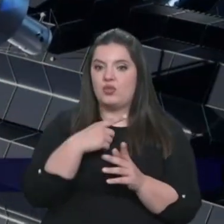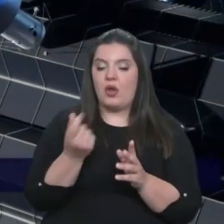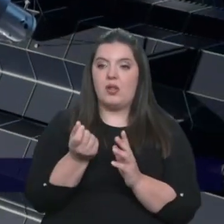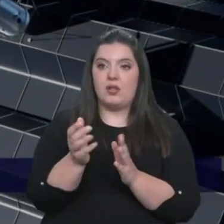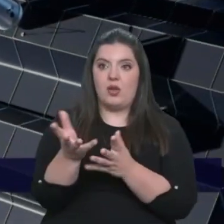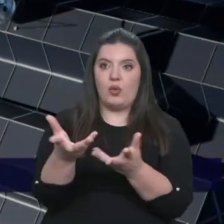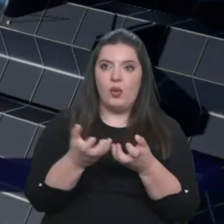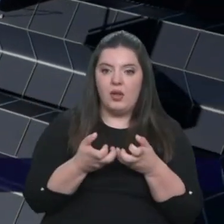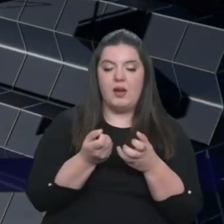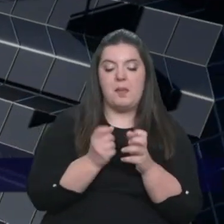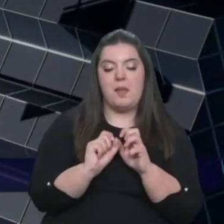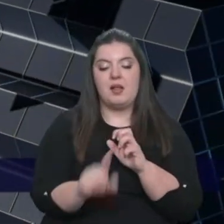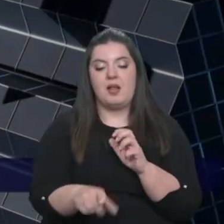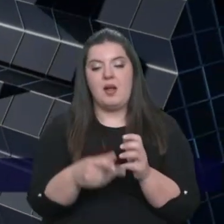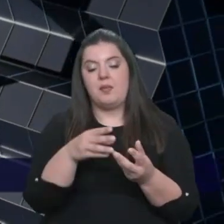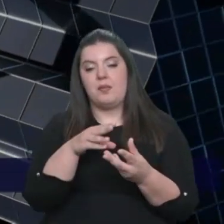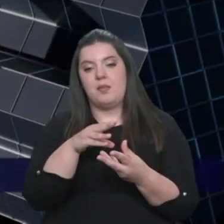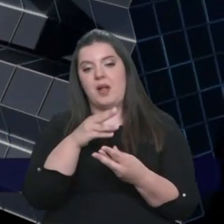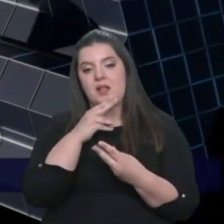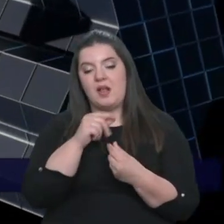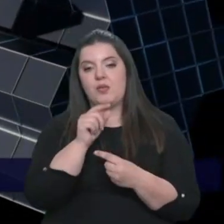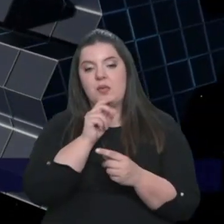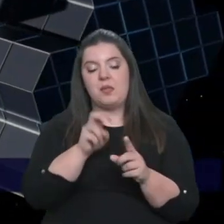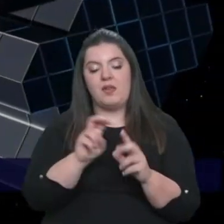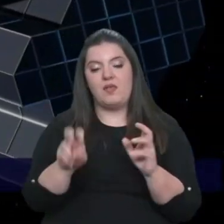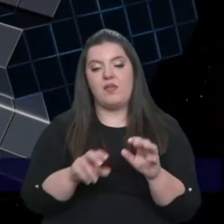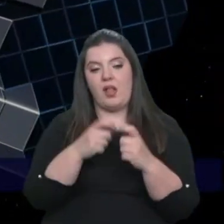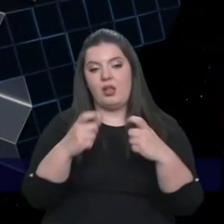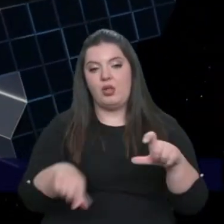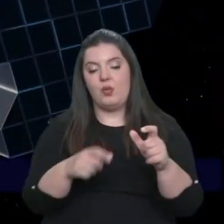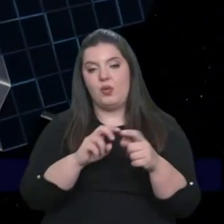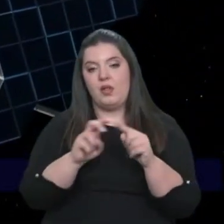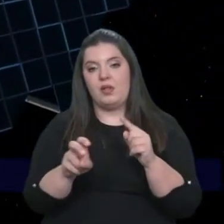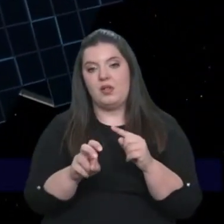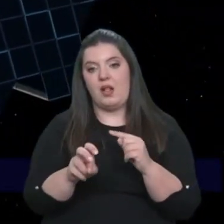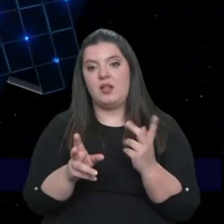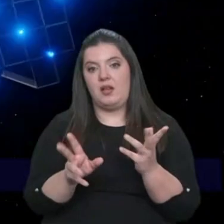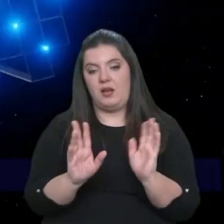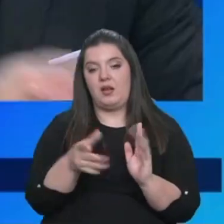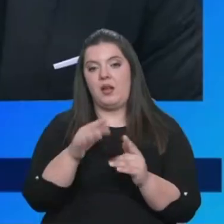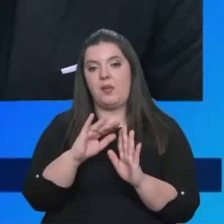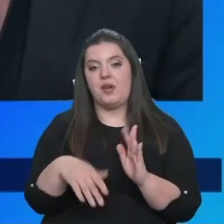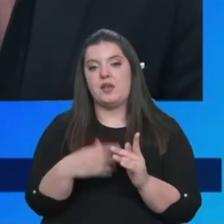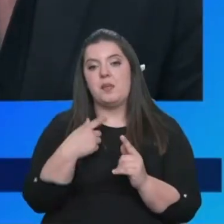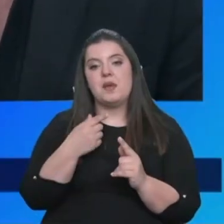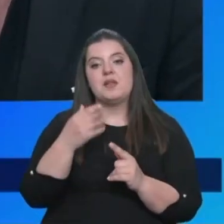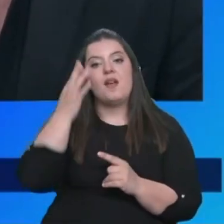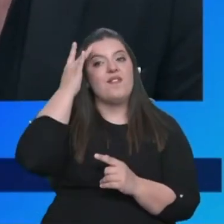Terra, se calhar a fatura elétrica vai baixar consideravelmente. Atenção, ainda é muito ficção científica, mas já há